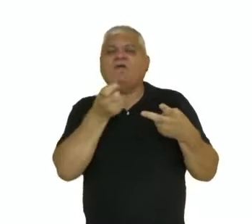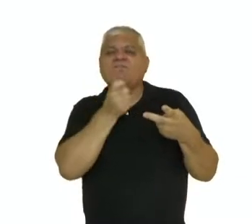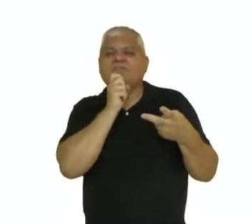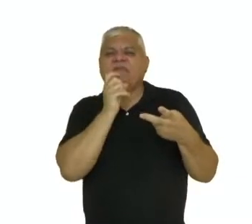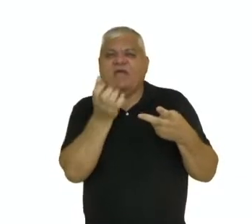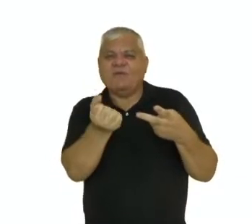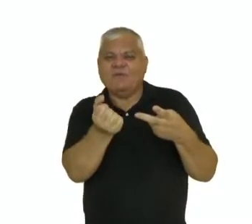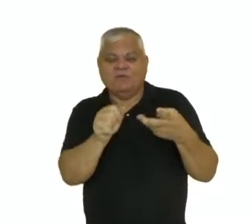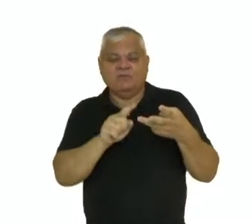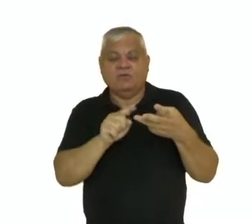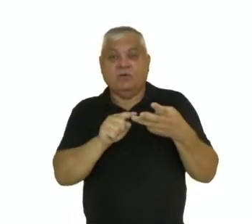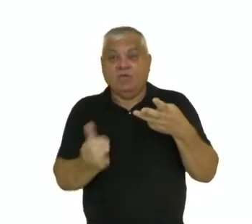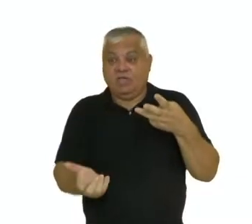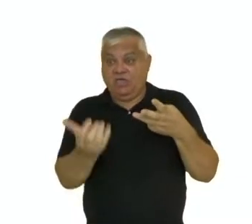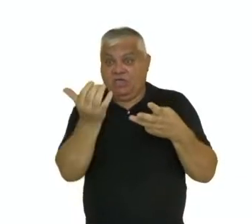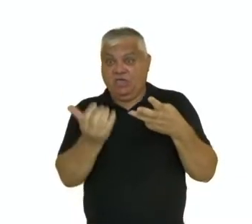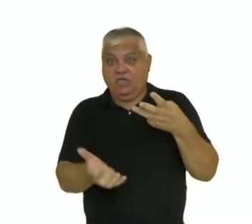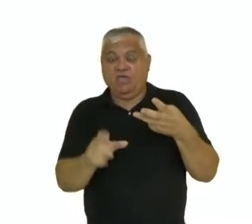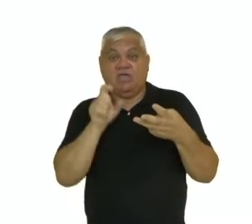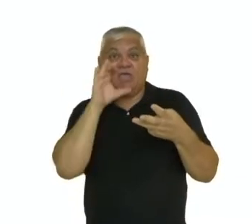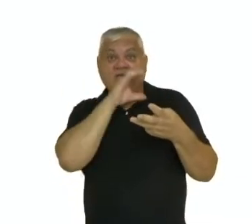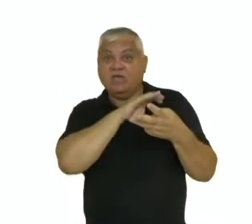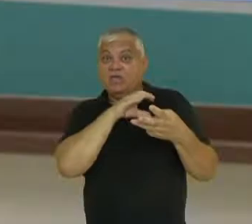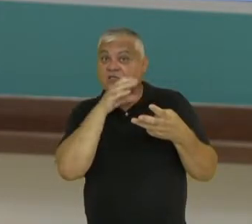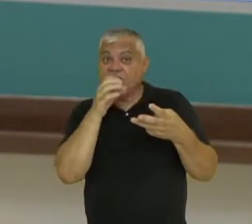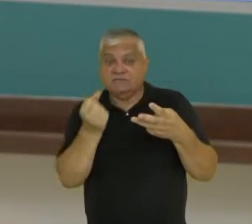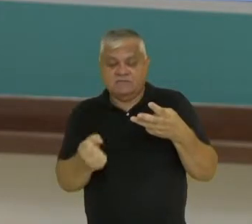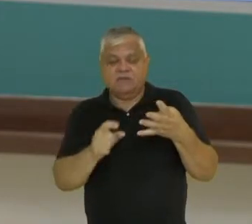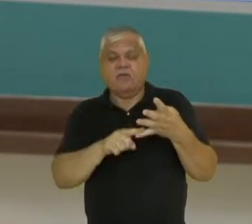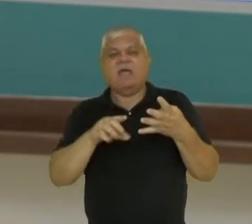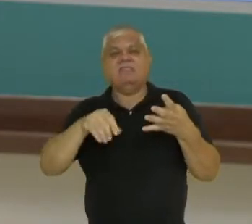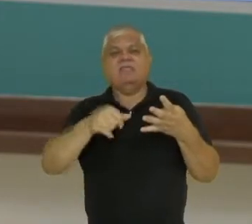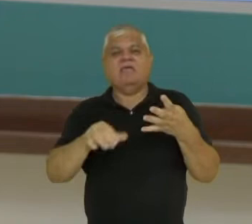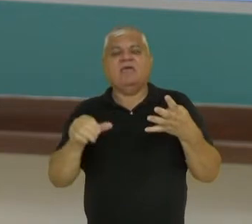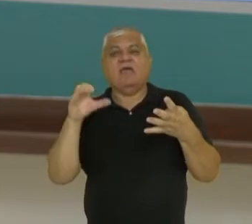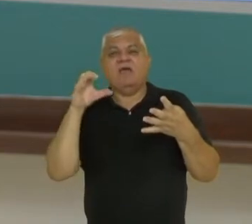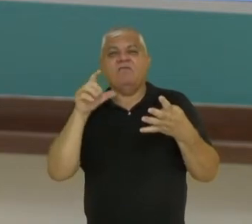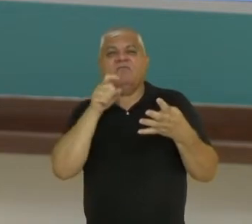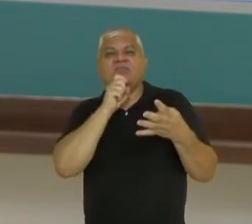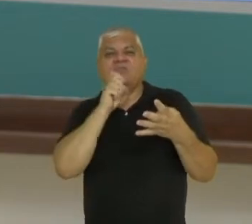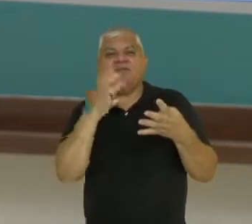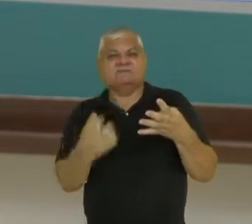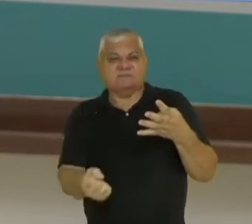o fogo era quente e seco e a terra era fria e seca.